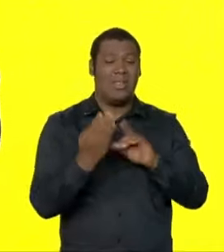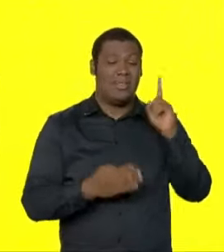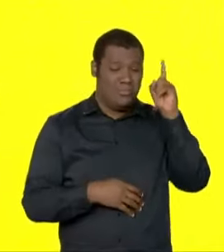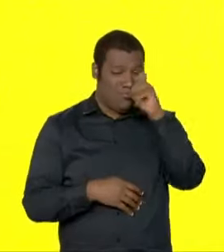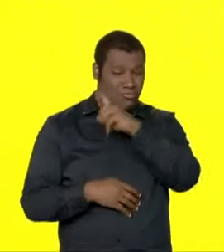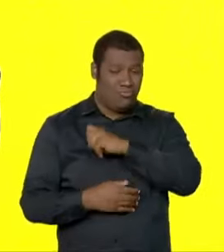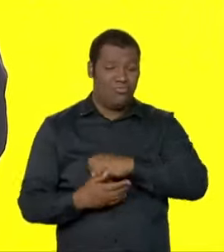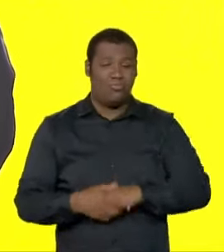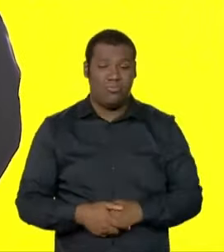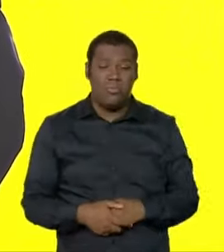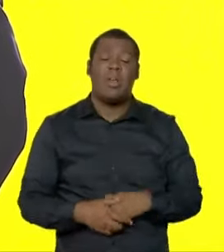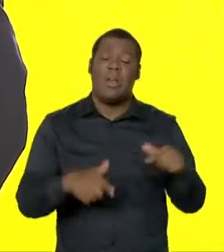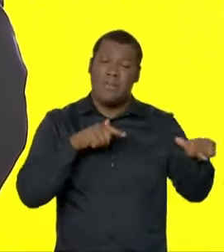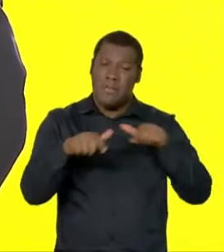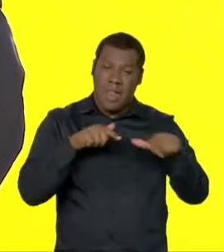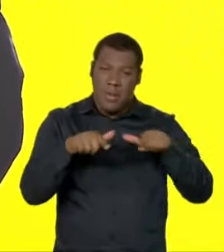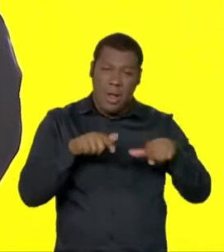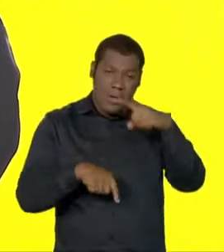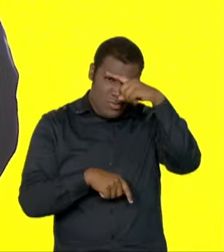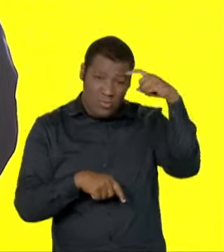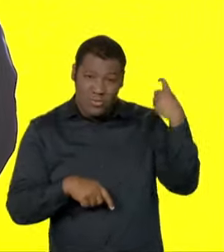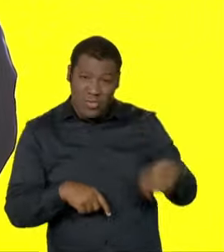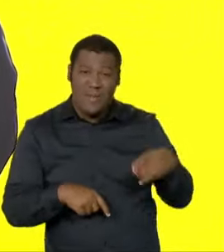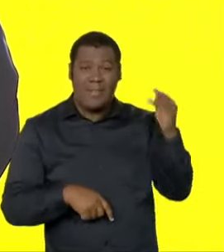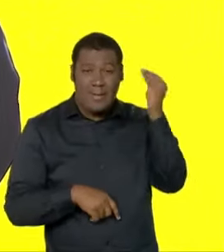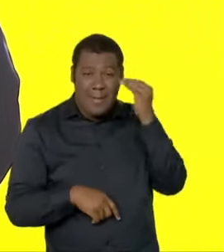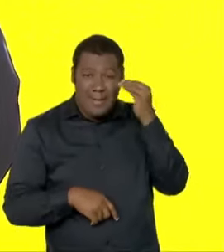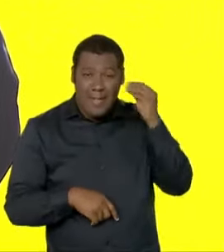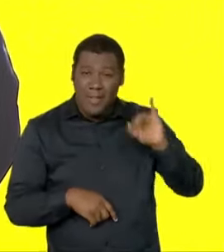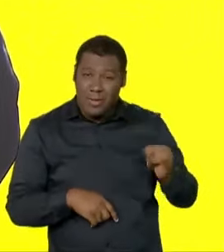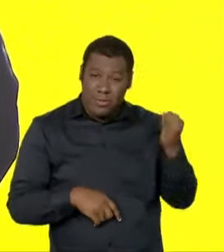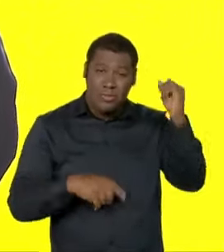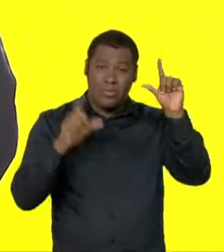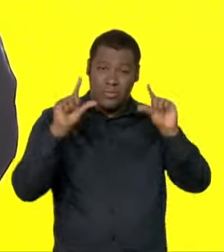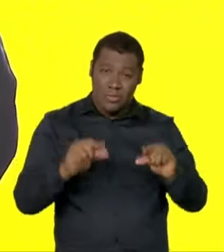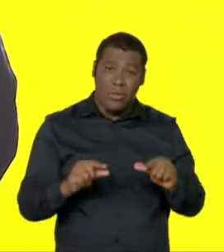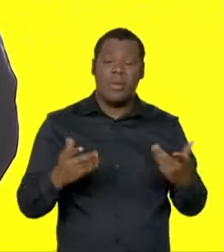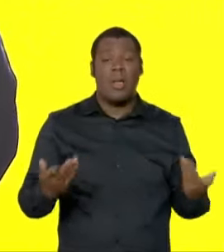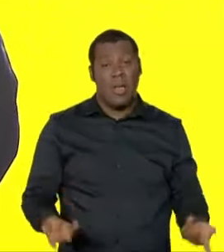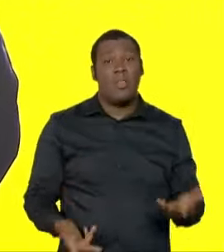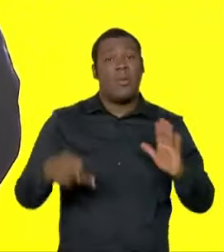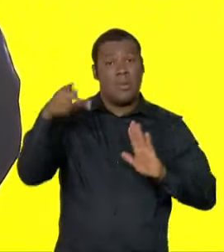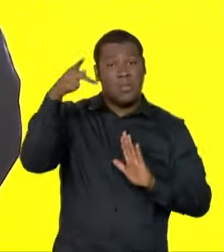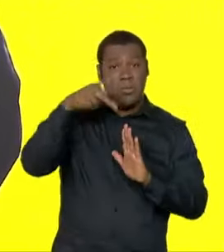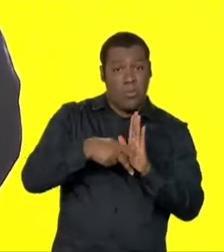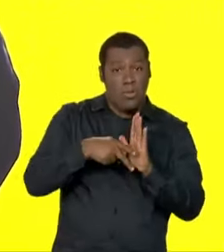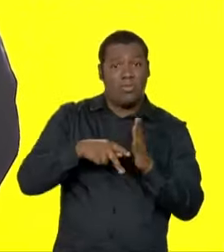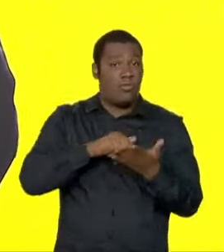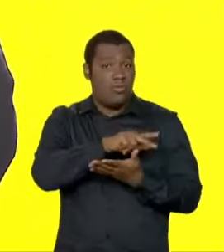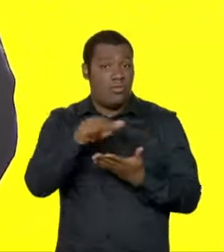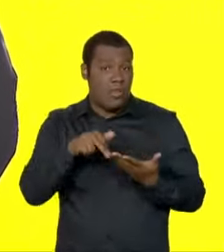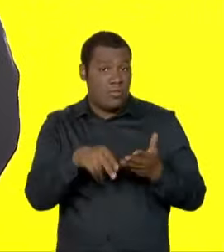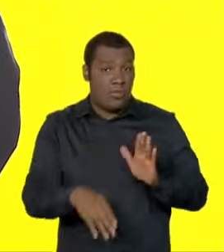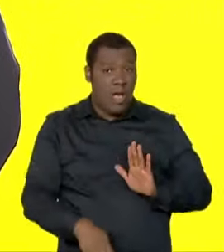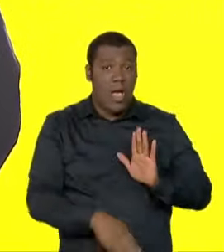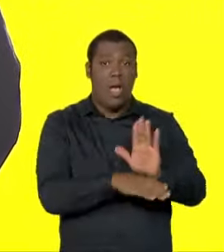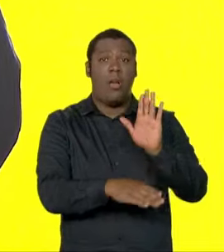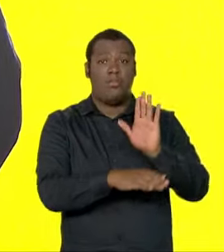isso minimize, mas é muito difícil, pessoal. Então, esses programas vieram numa hora muito boa, porque no momento onde os juros